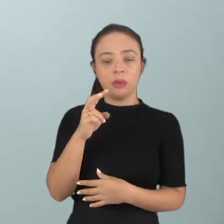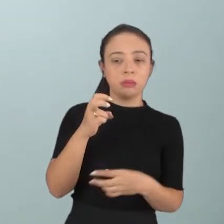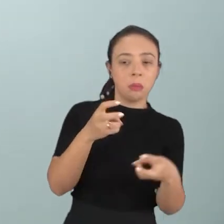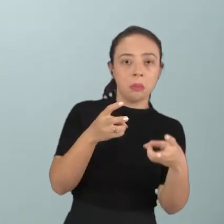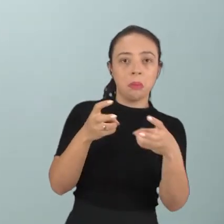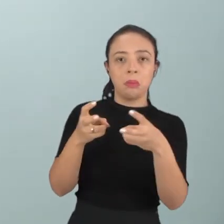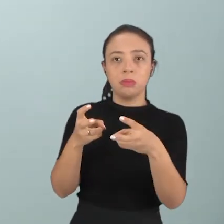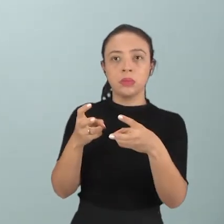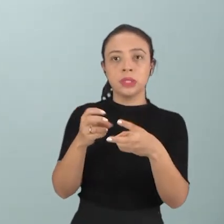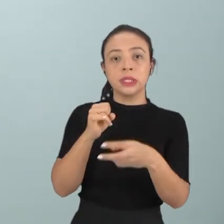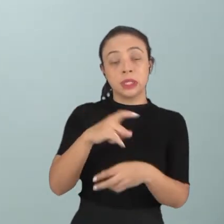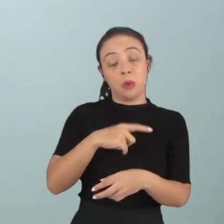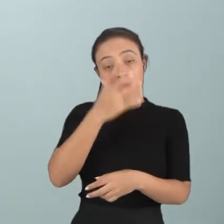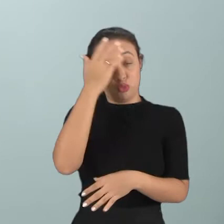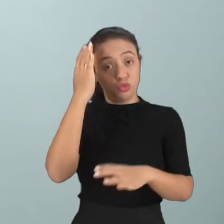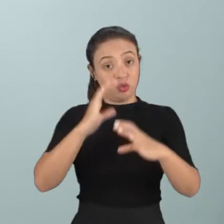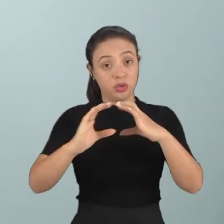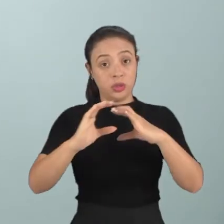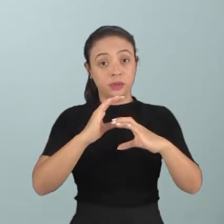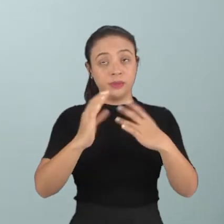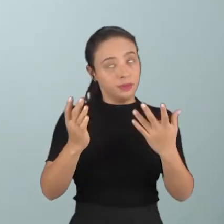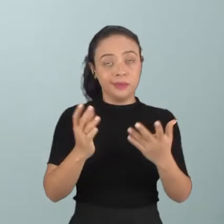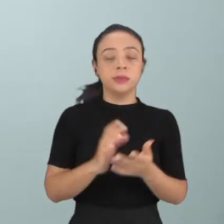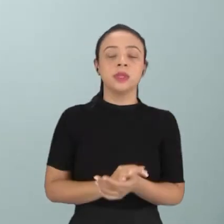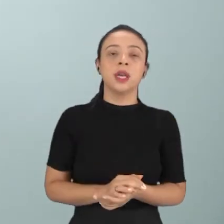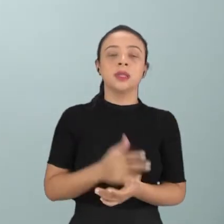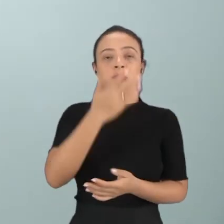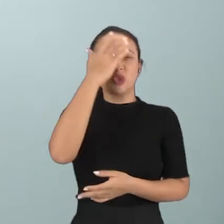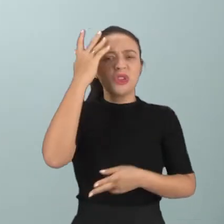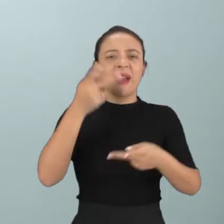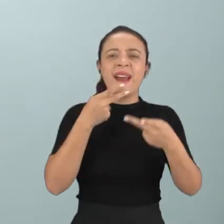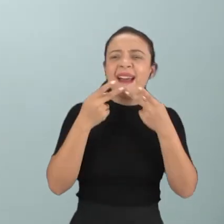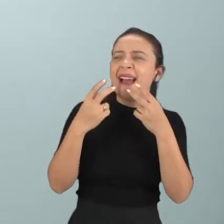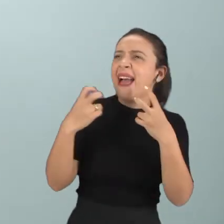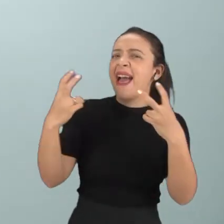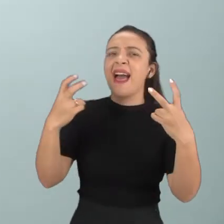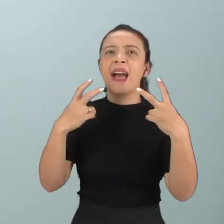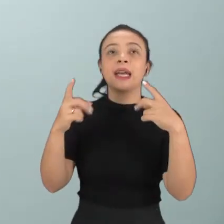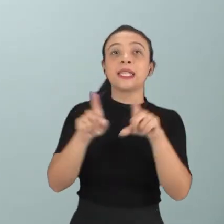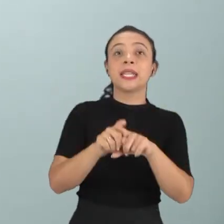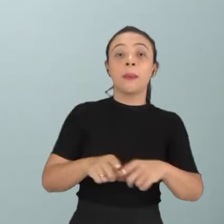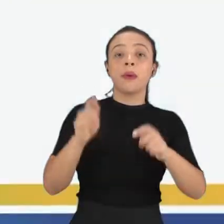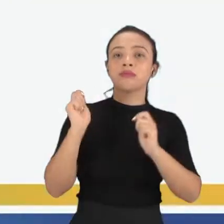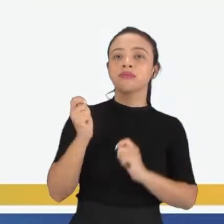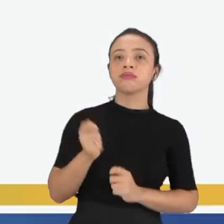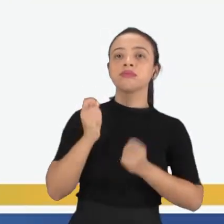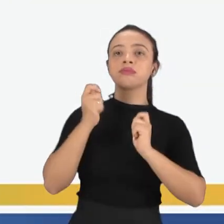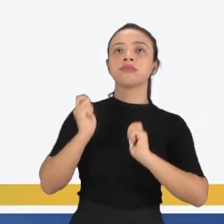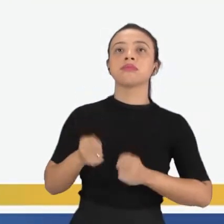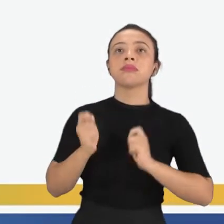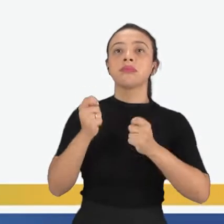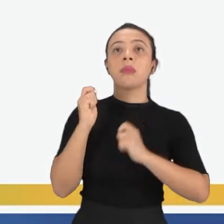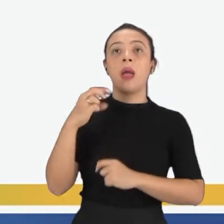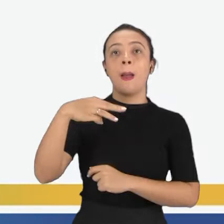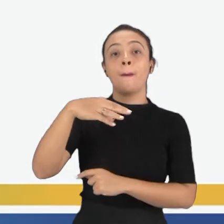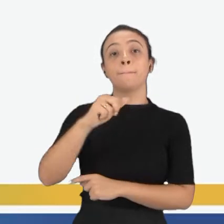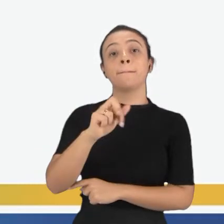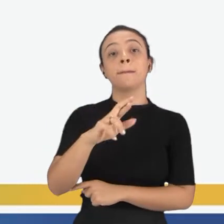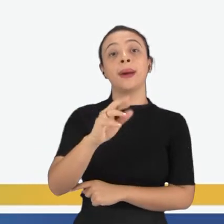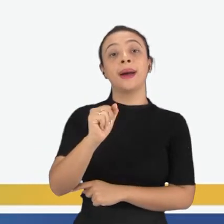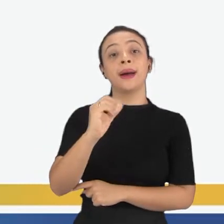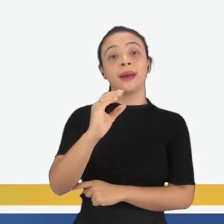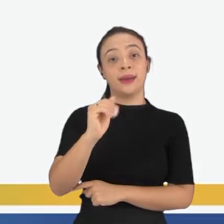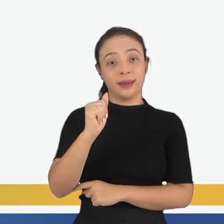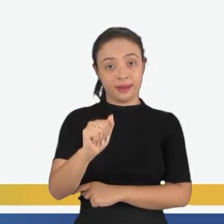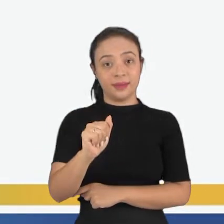dança, enquanto alguém está cantando, eles vão acompanhar com gritos e tocando a maraca. Observe aqui nesse slide que eu trago